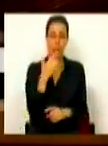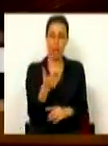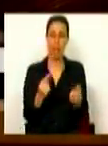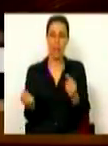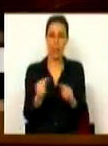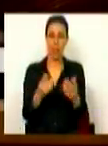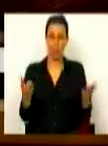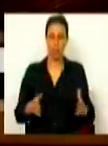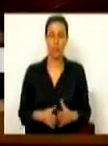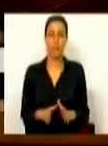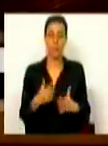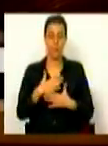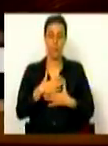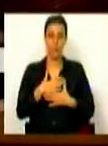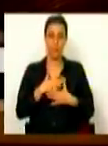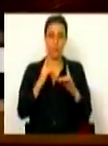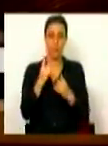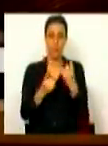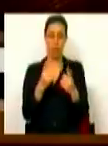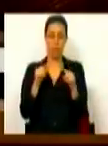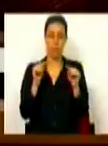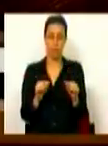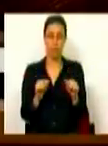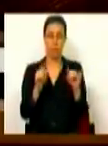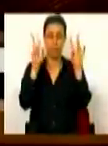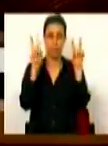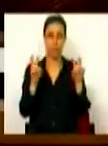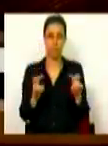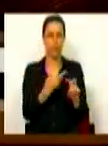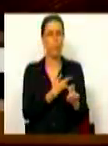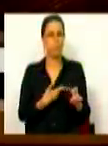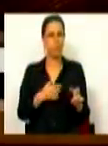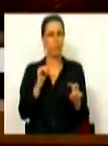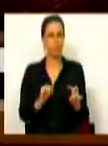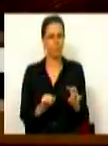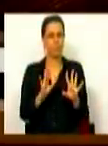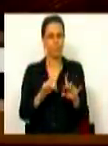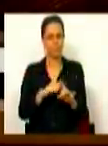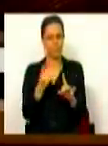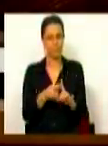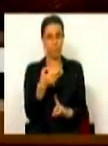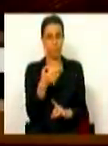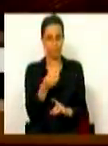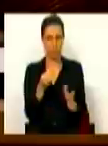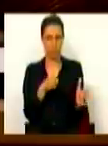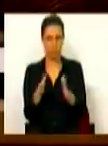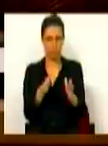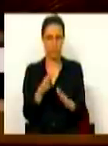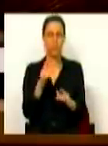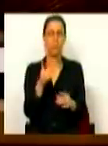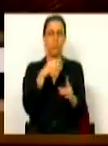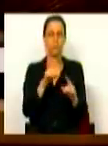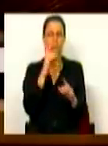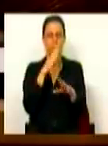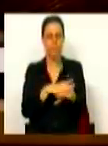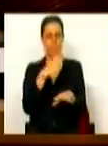debates. Para mim, alguns destes temas são antigos. Já na década de 70, em Berkeley, e